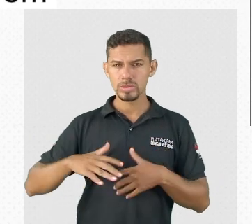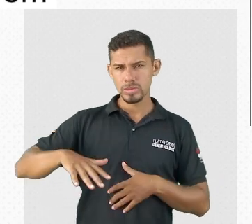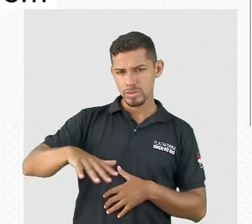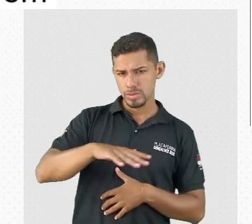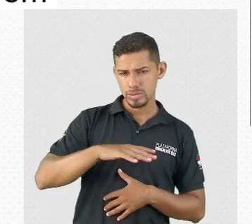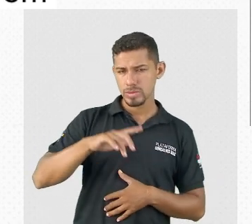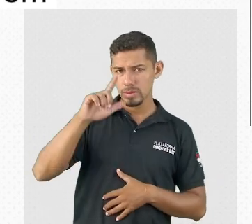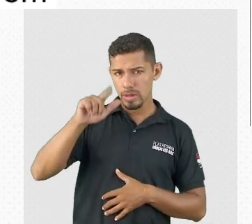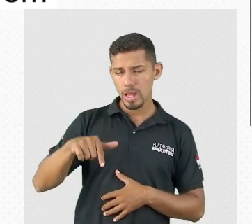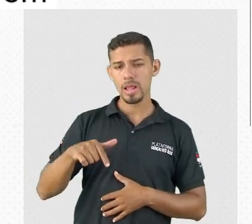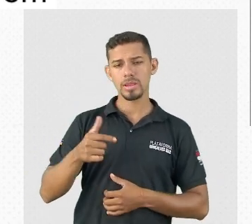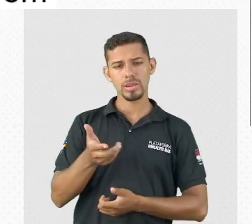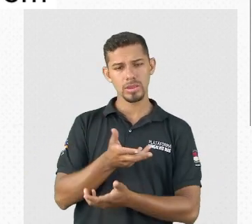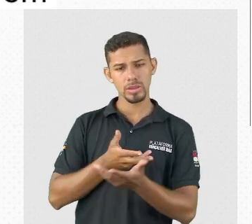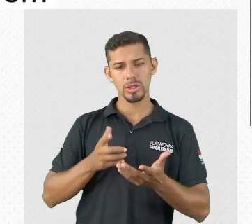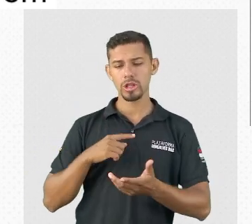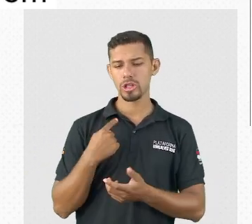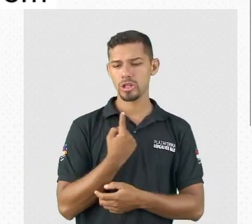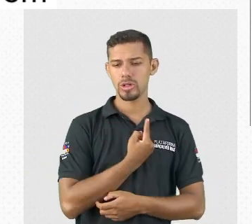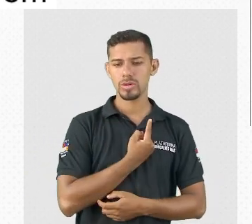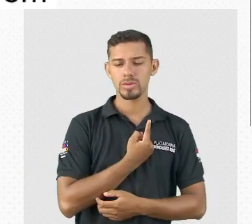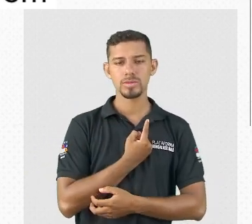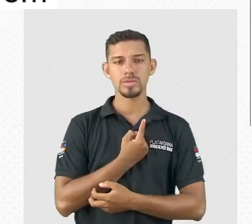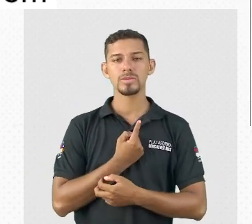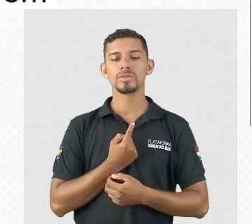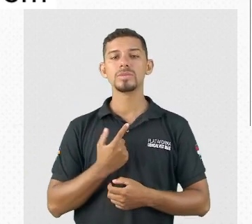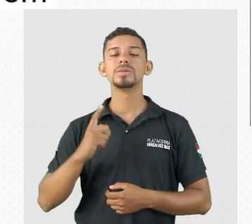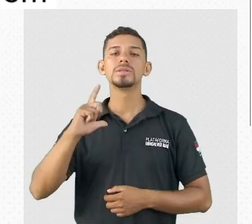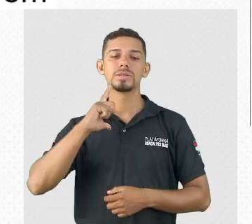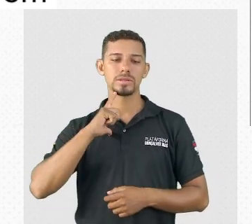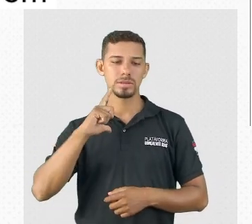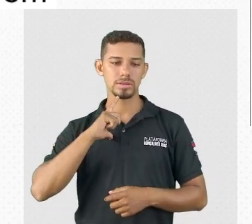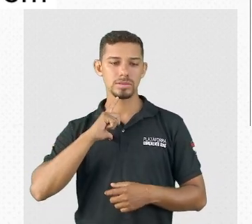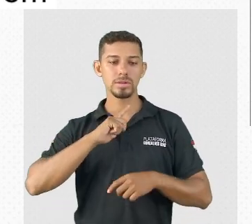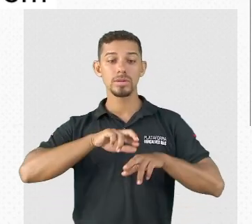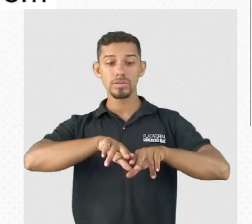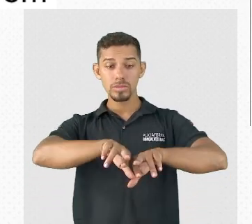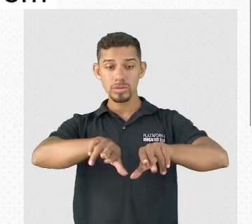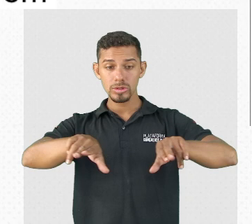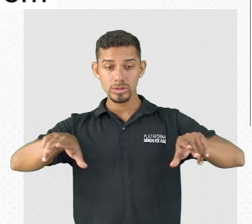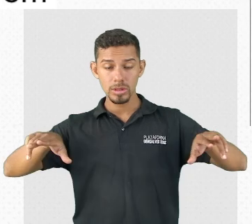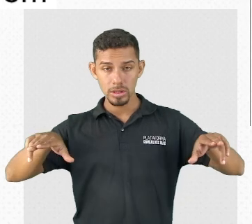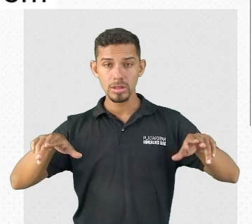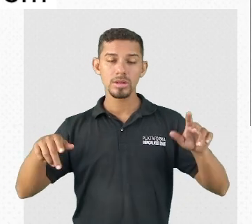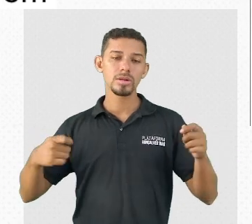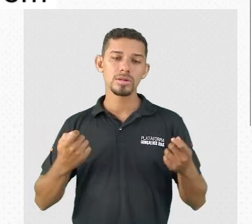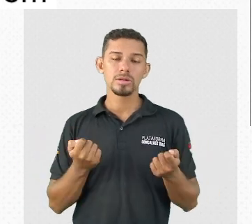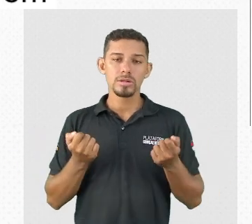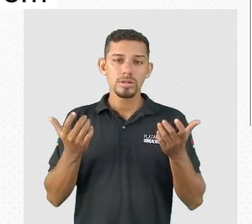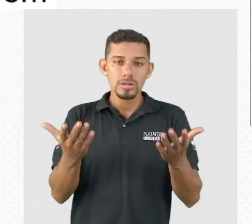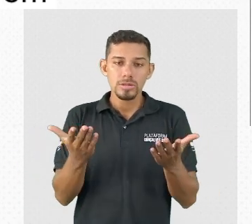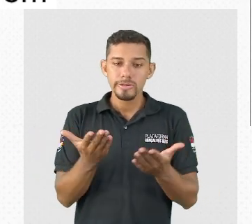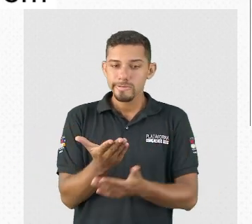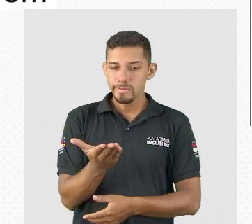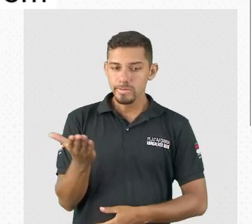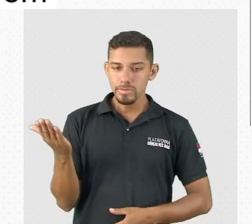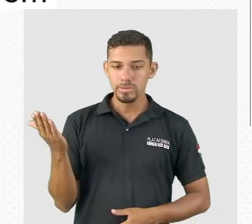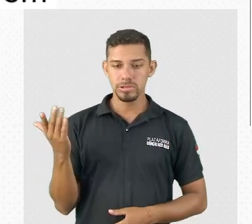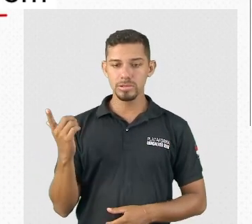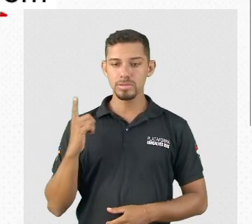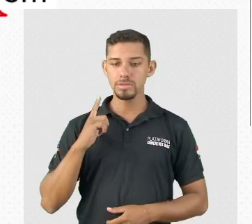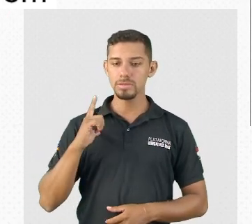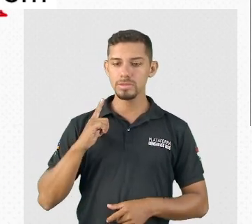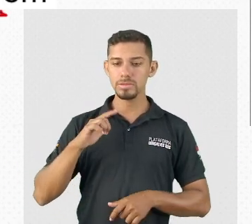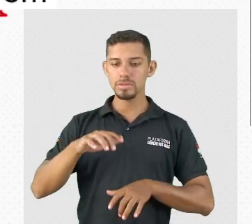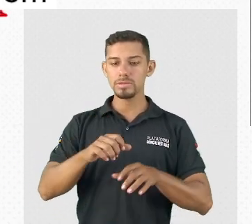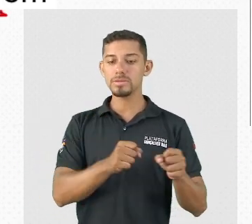que é o nosso território, né? A gente tem aí essa multiplicidade, como está colocado, de centros